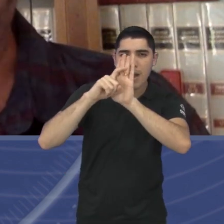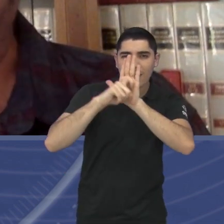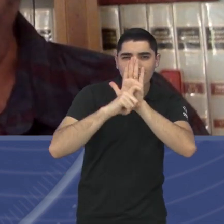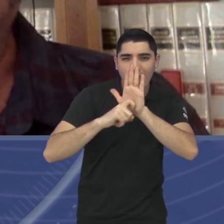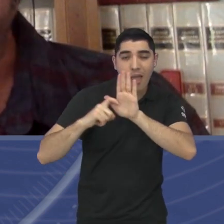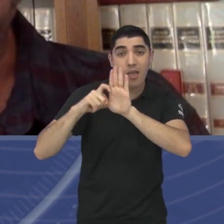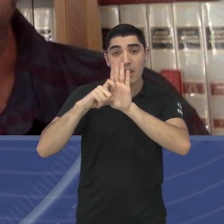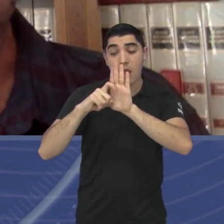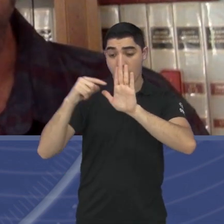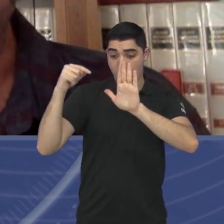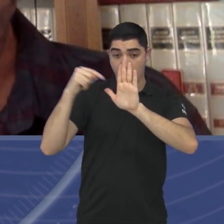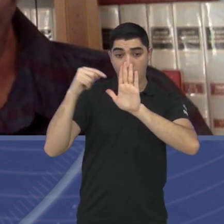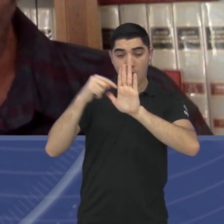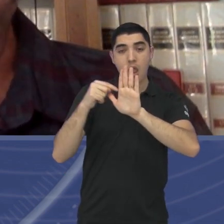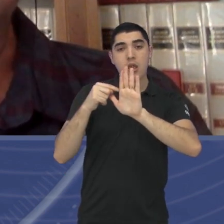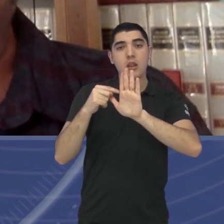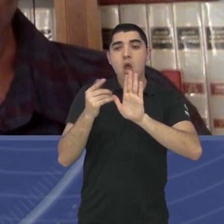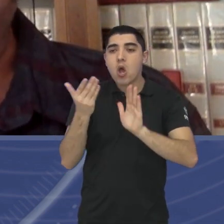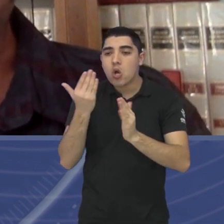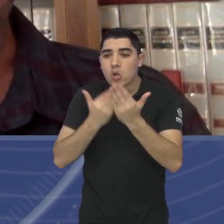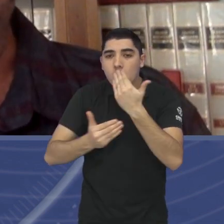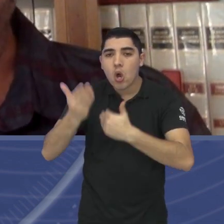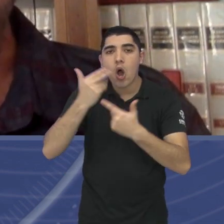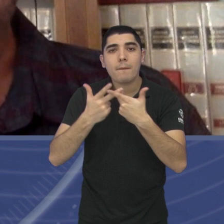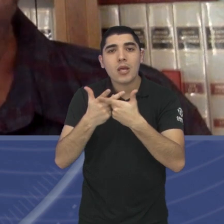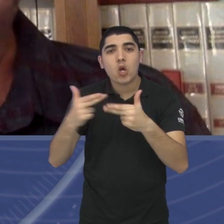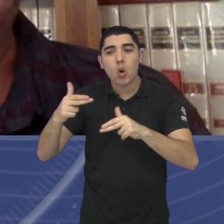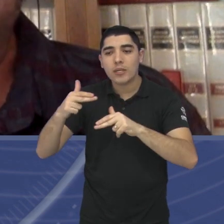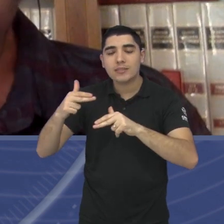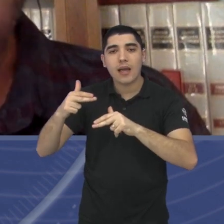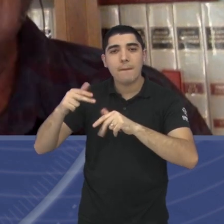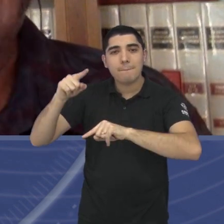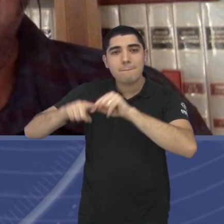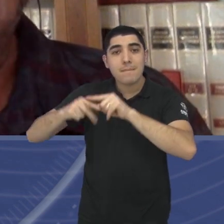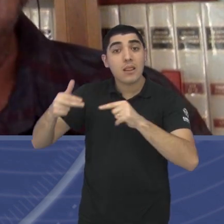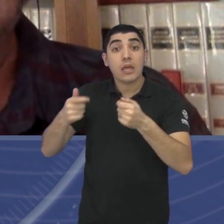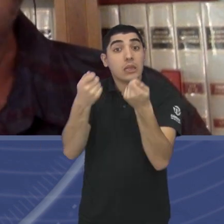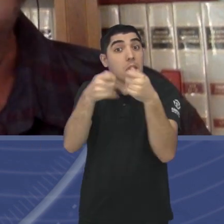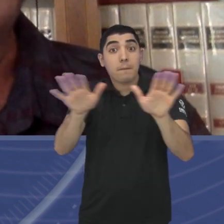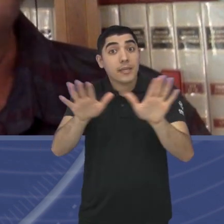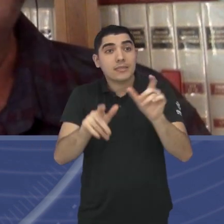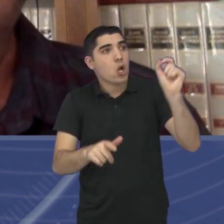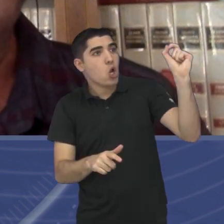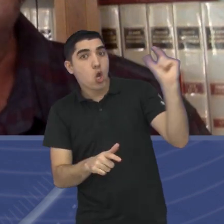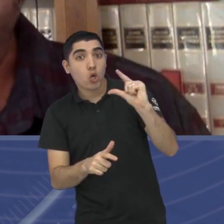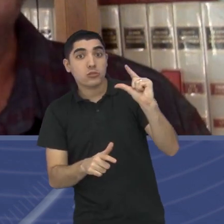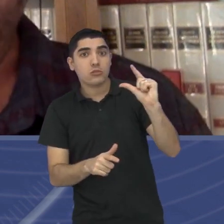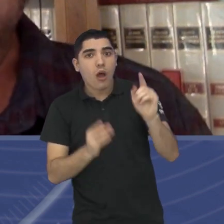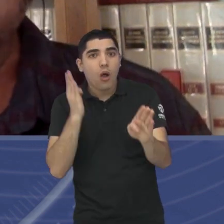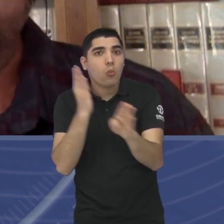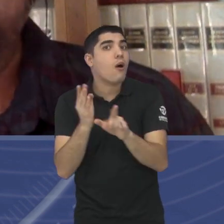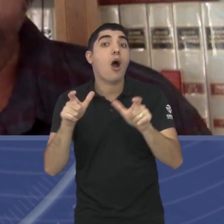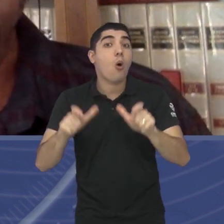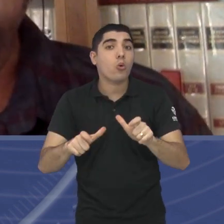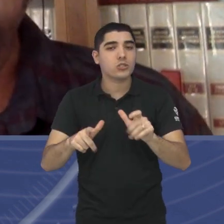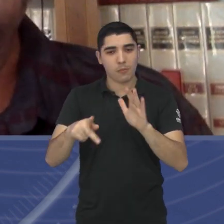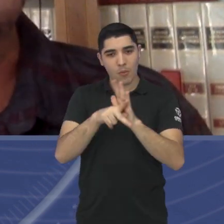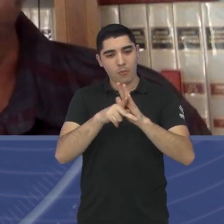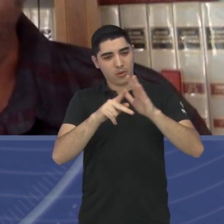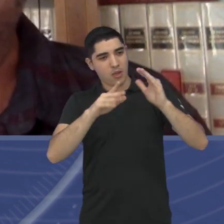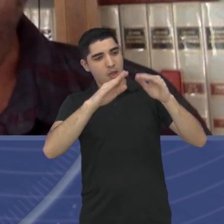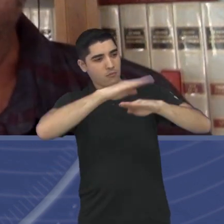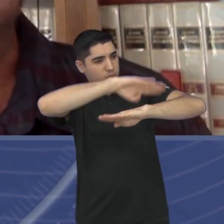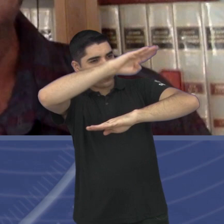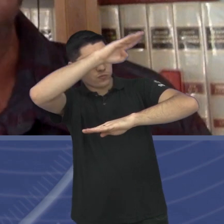alguns organismos que eles se alimentam de minerais e não precisam de luz. Isso foi descoberto em minas